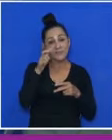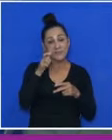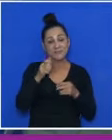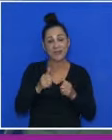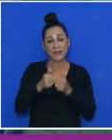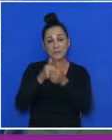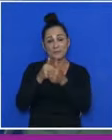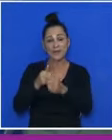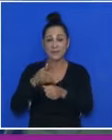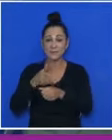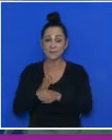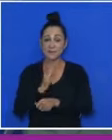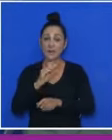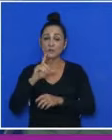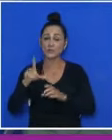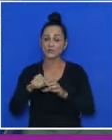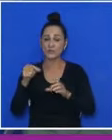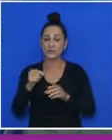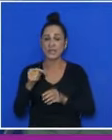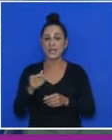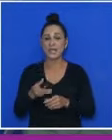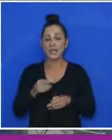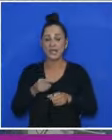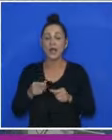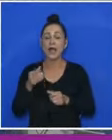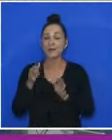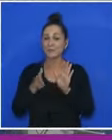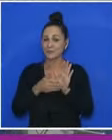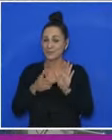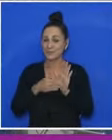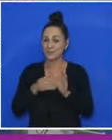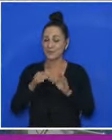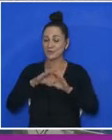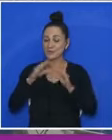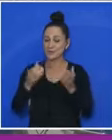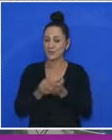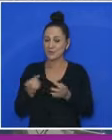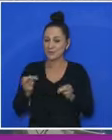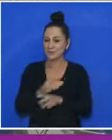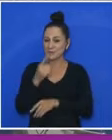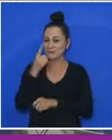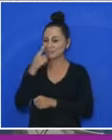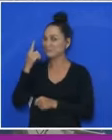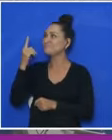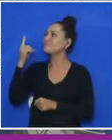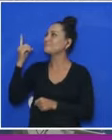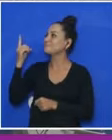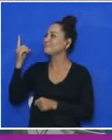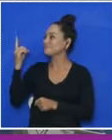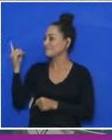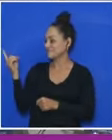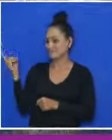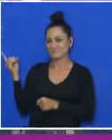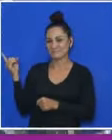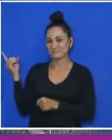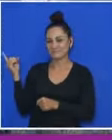Muito bem. Apostas em mãos, bolas posicionadas. A hora é agora. Valendo.